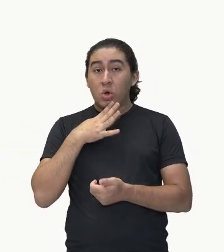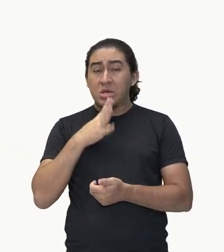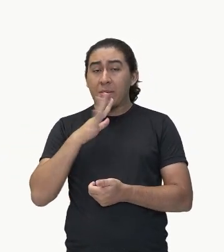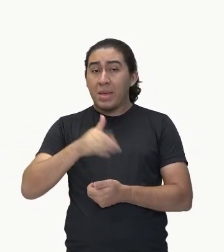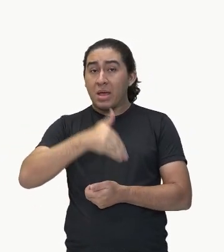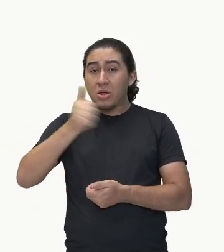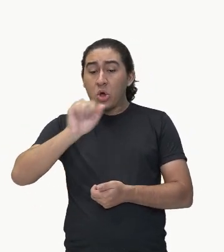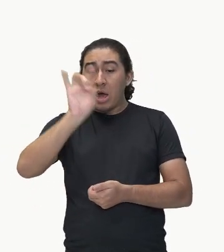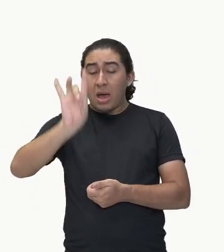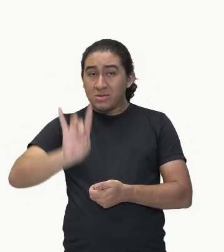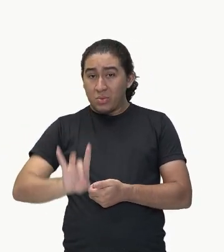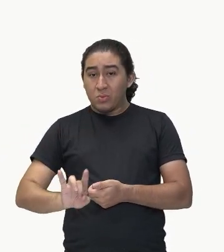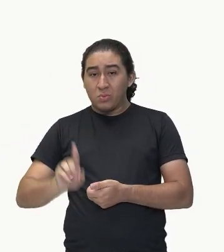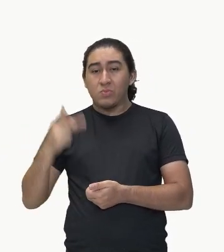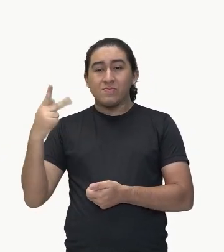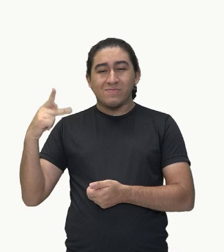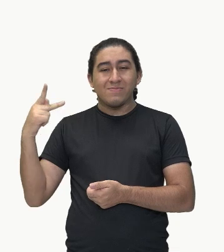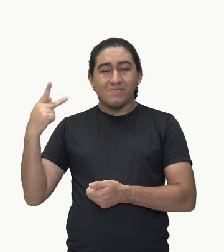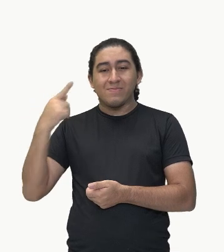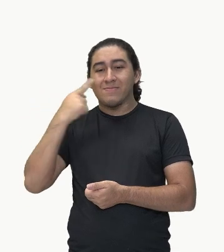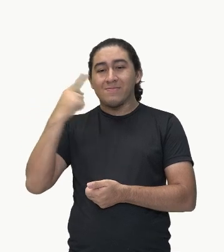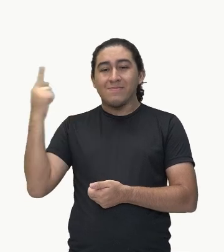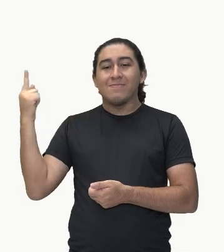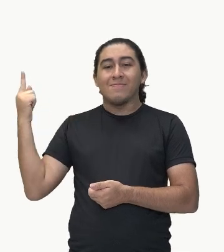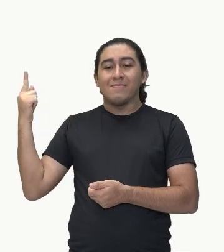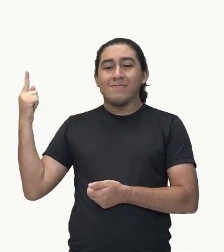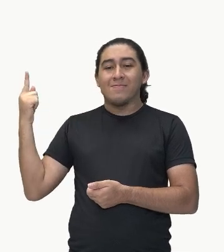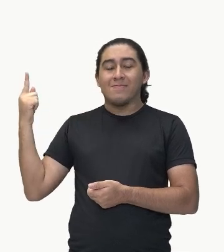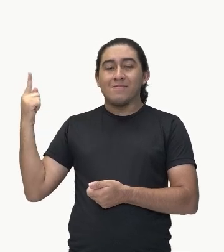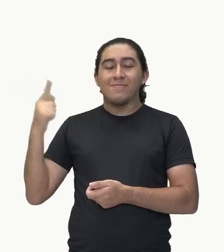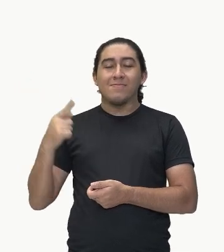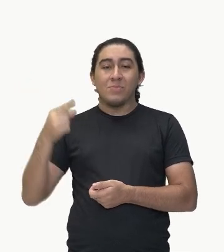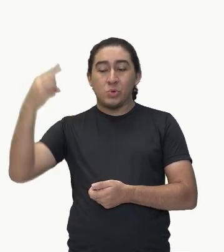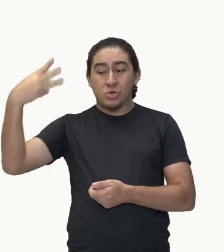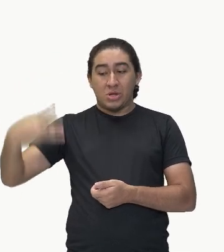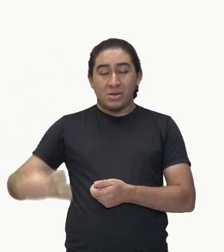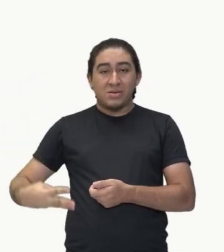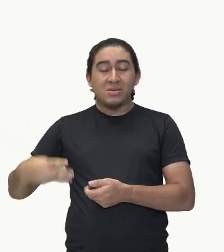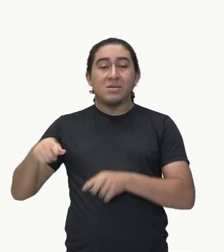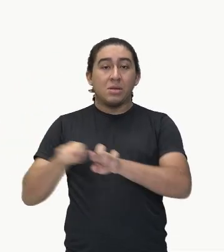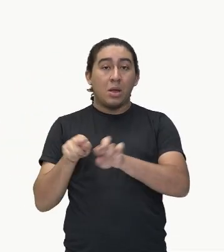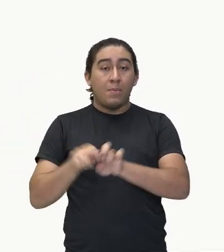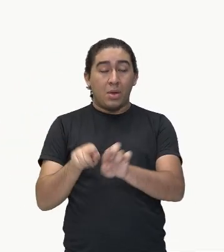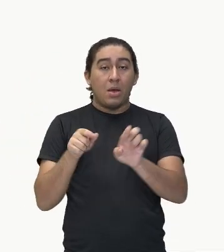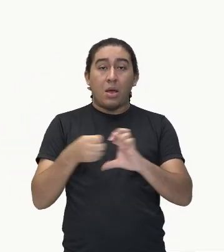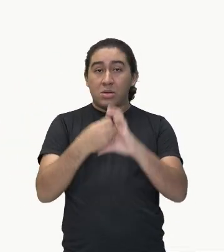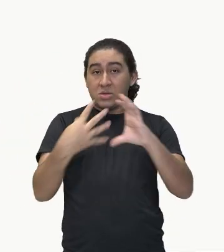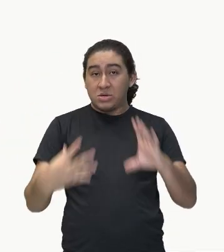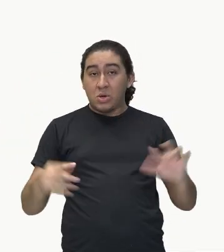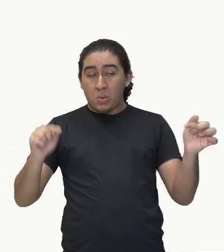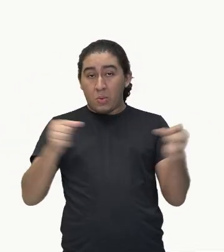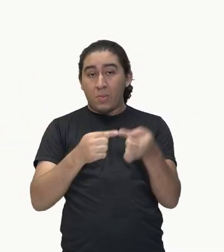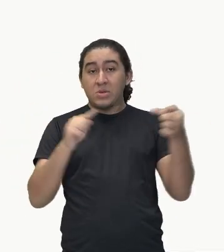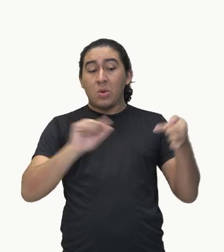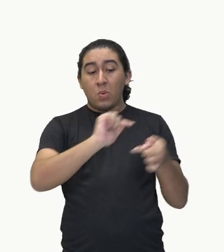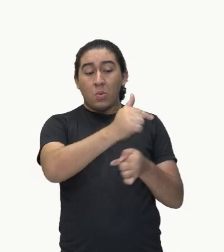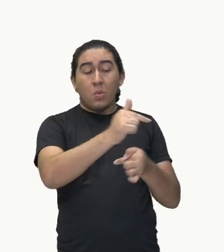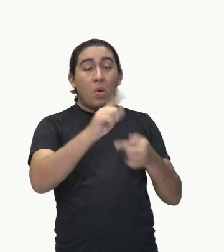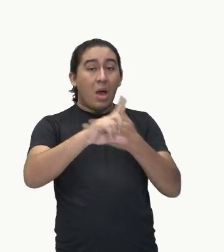pouquinho também sobre cada um desses 3 heterônimos, além de tratarmos do Fernando